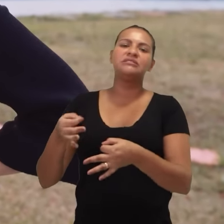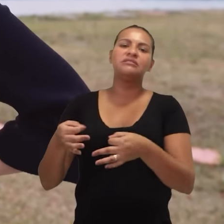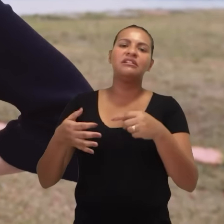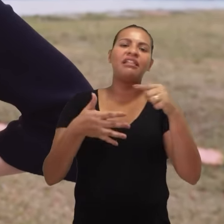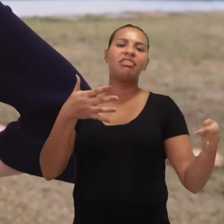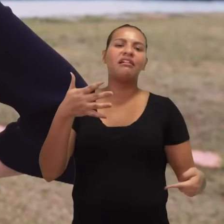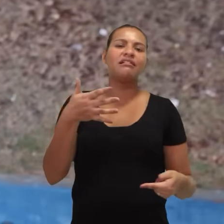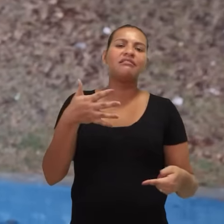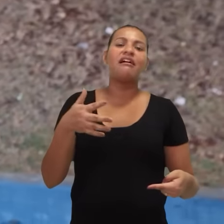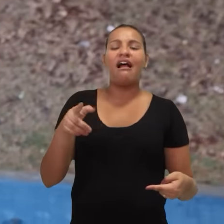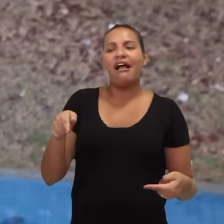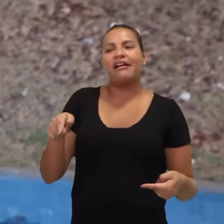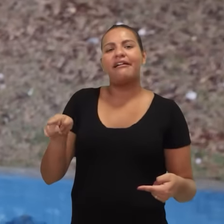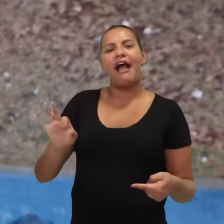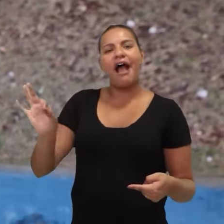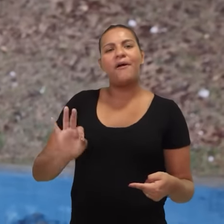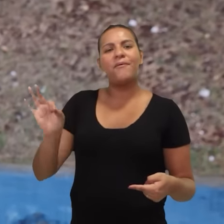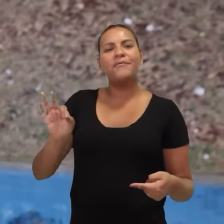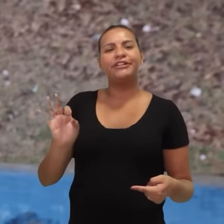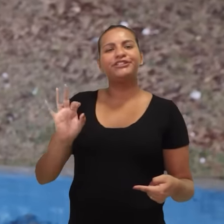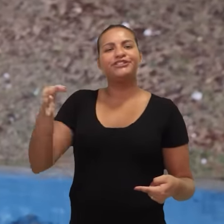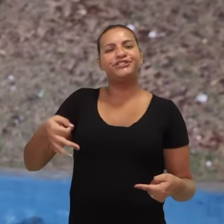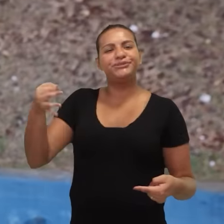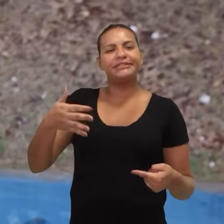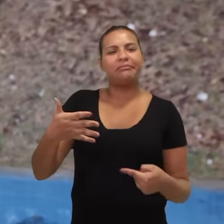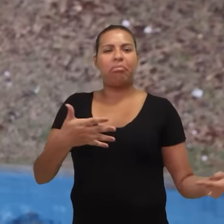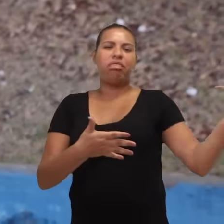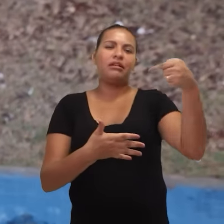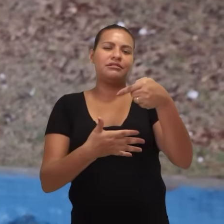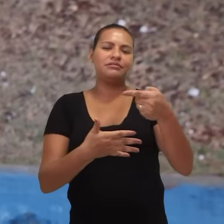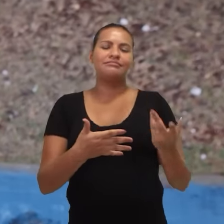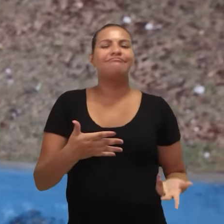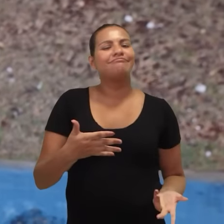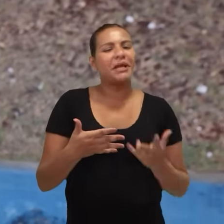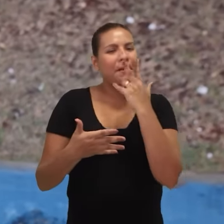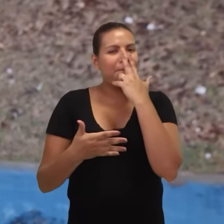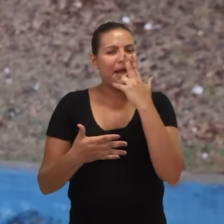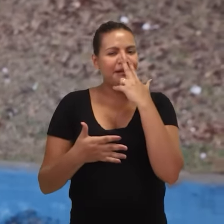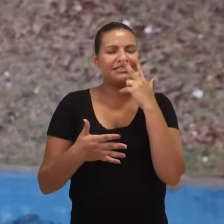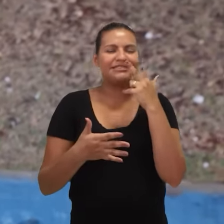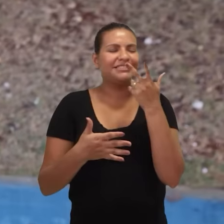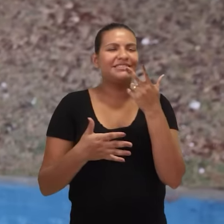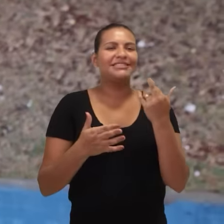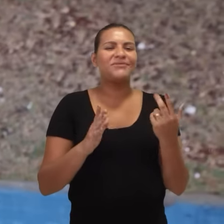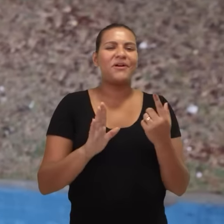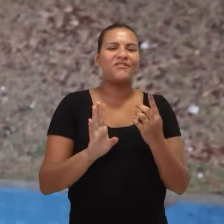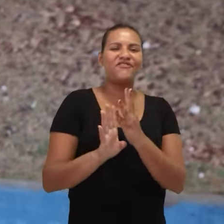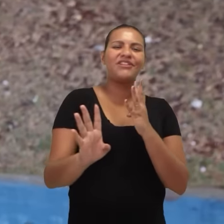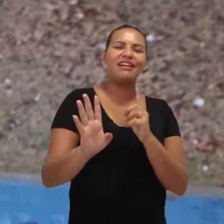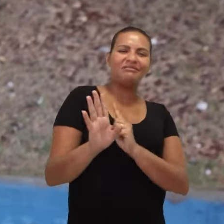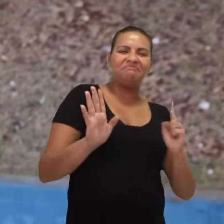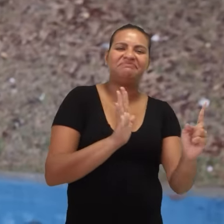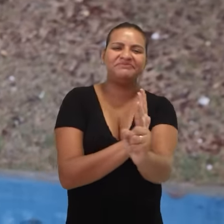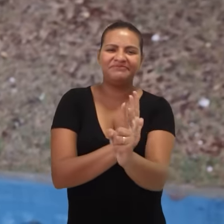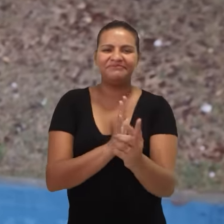em primeiro lugar, que tem vários critérios de vulnerabilidade, se a gente judicializa, a gente também pode acabar passando na frente dessa criança.